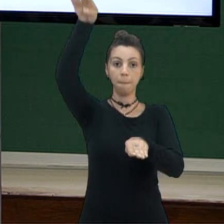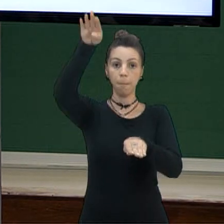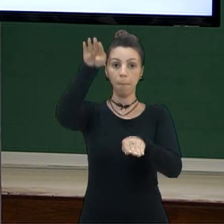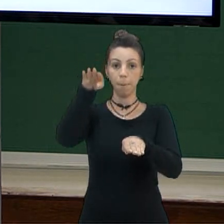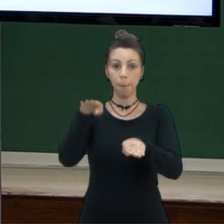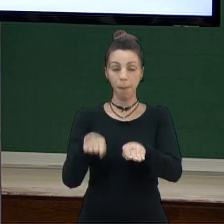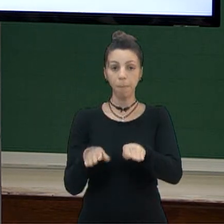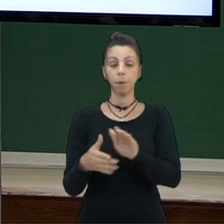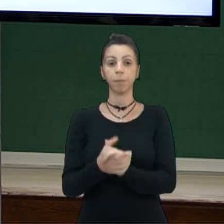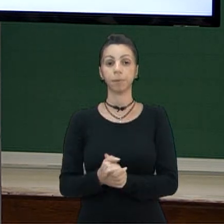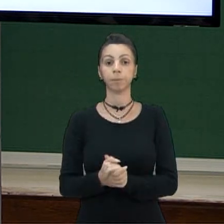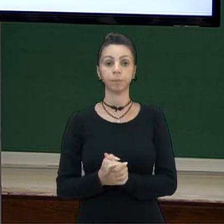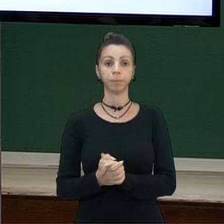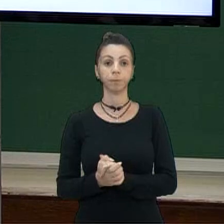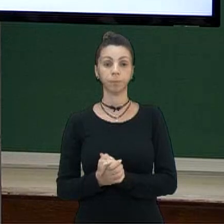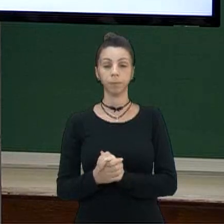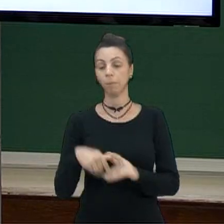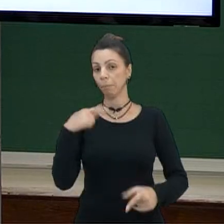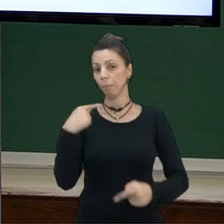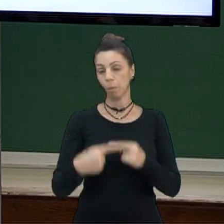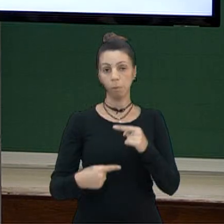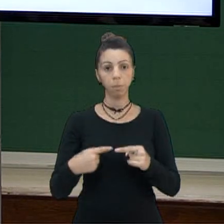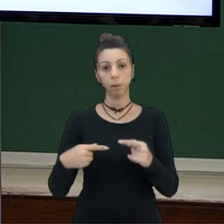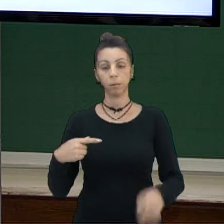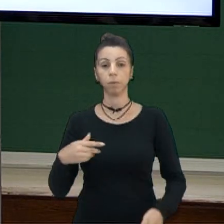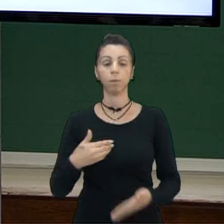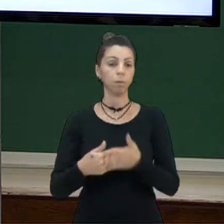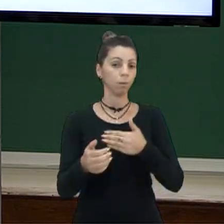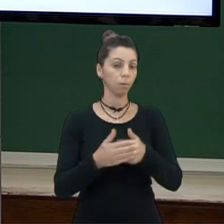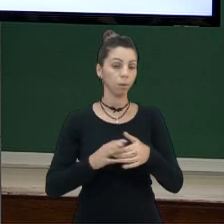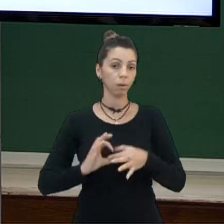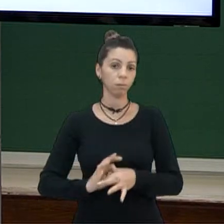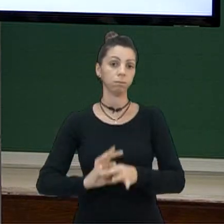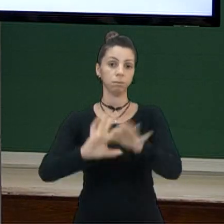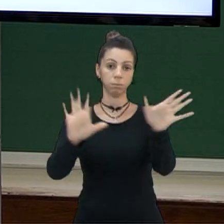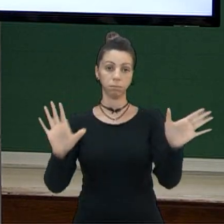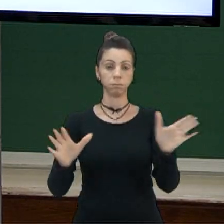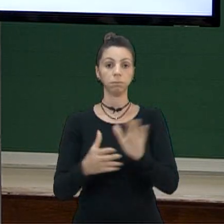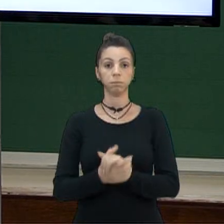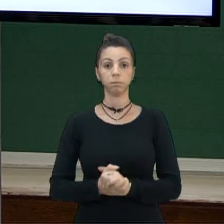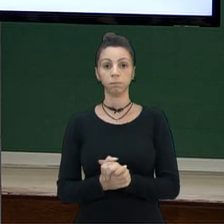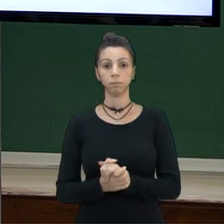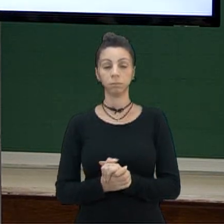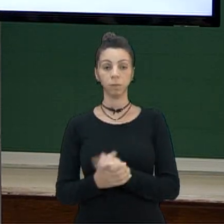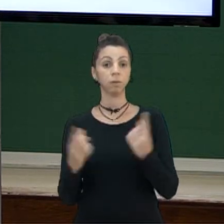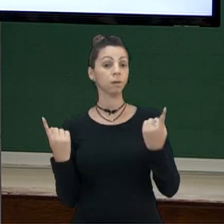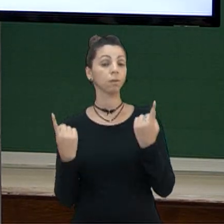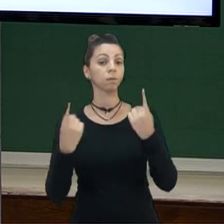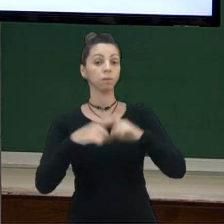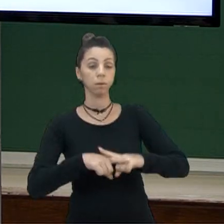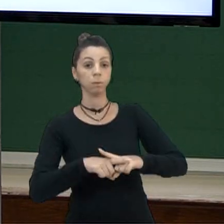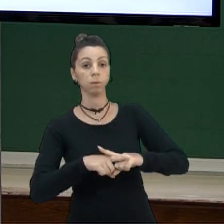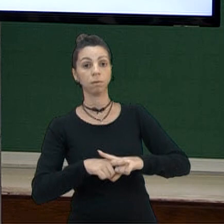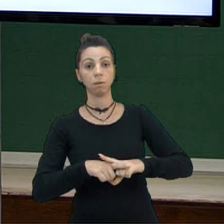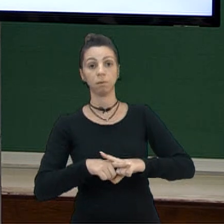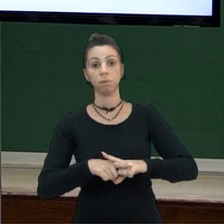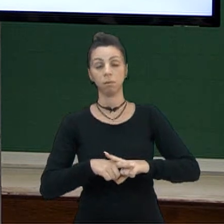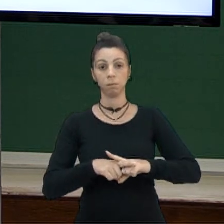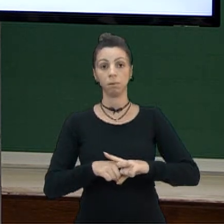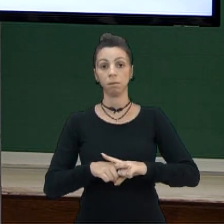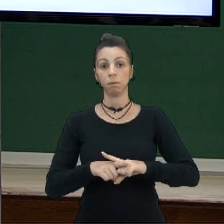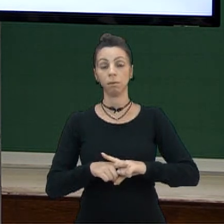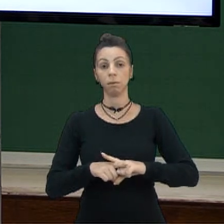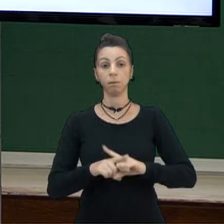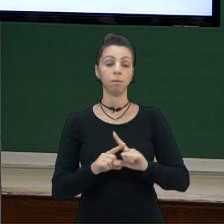cargos de gestão pública, elas têm essa liberdade de exercer essa atividade dentro